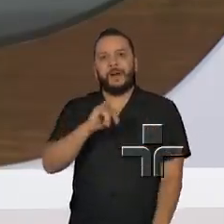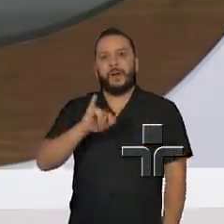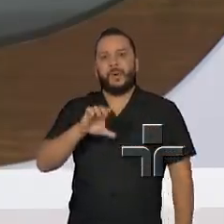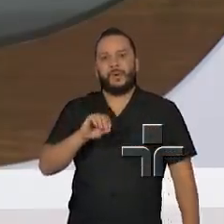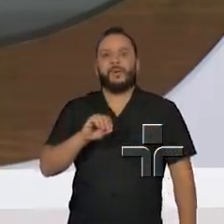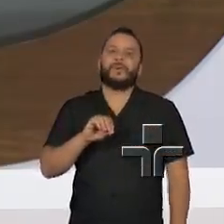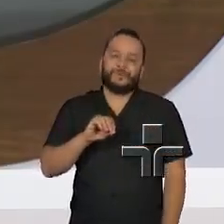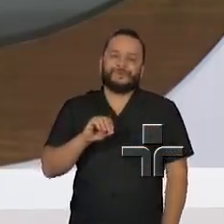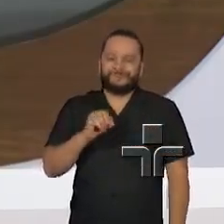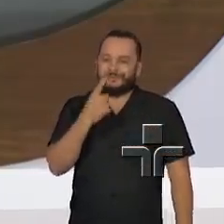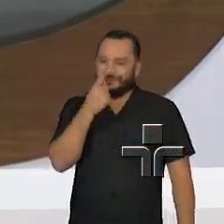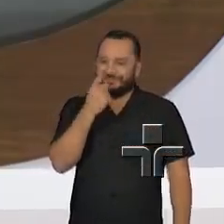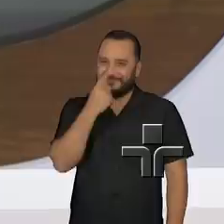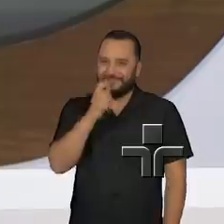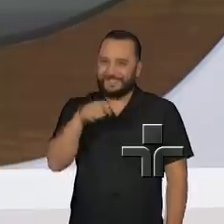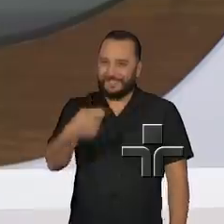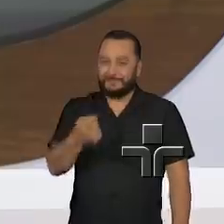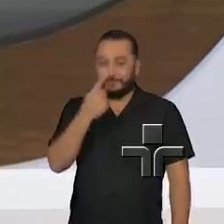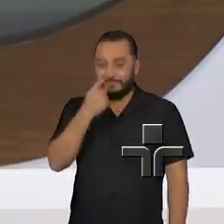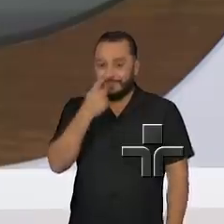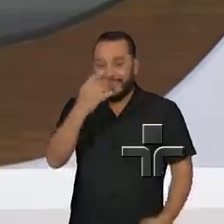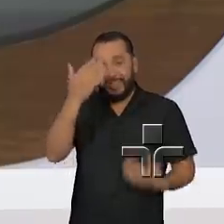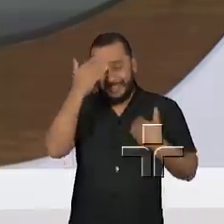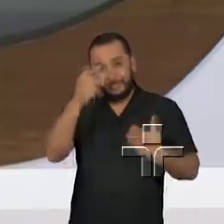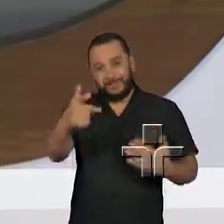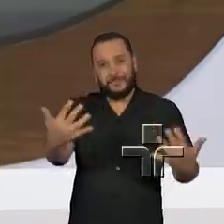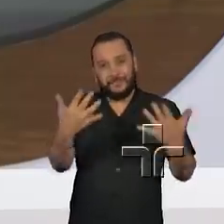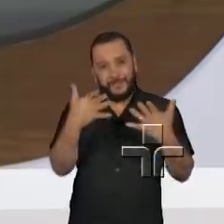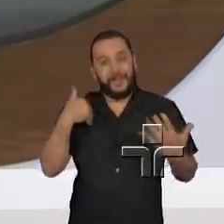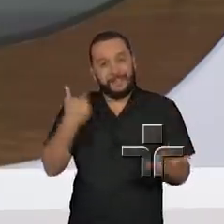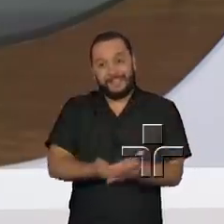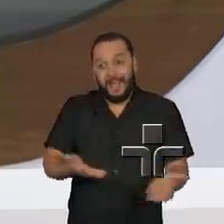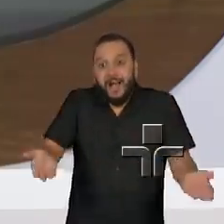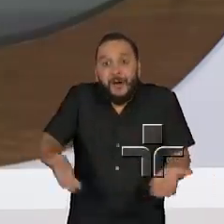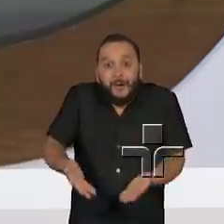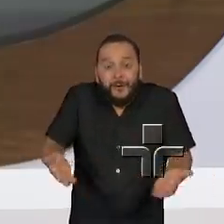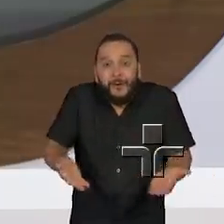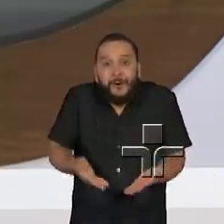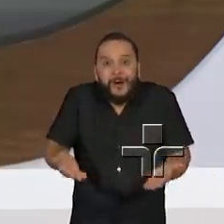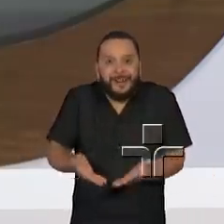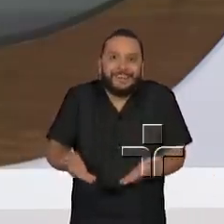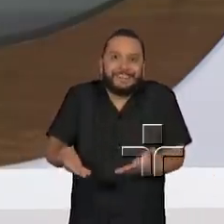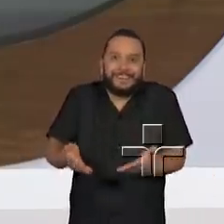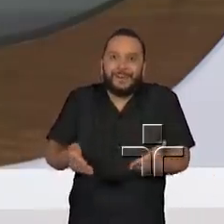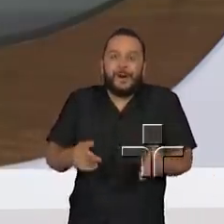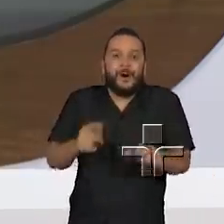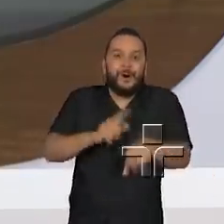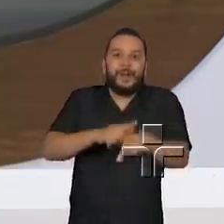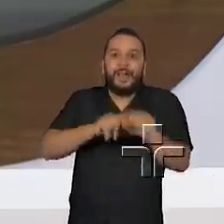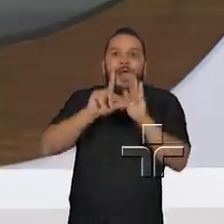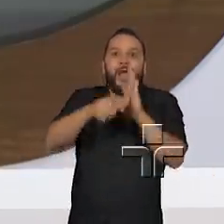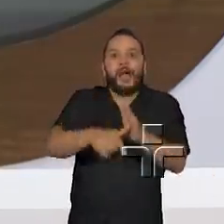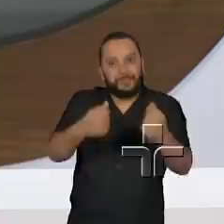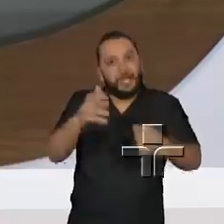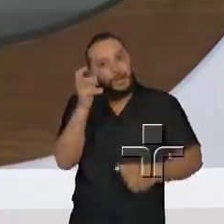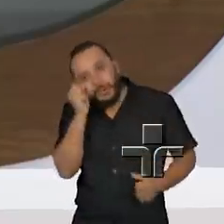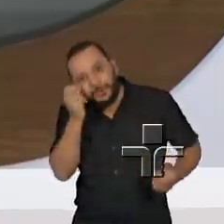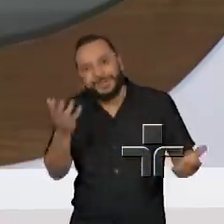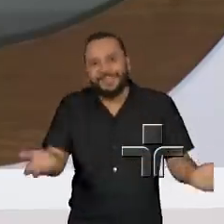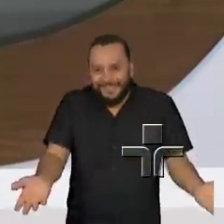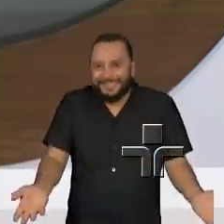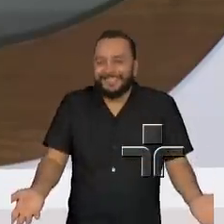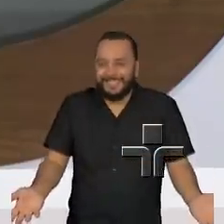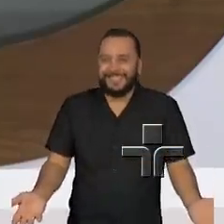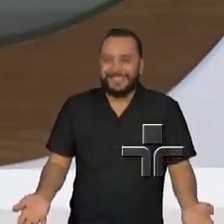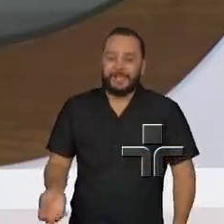Eu agradeço, claro, a você que nos acompanhou até essa hora contra as recomendações do nosso especialista de hoje.